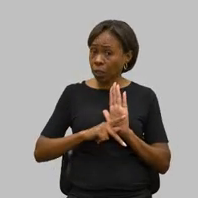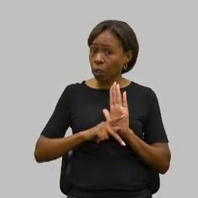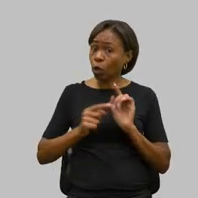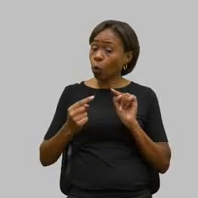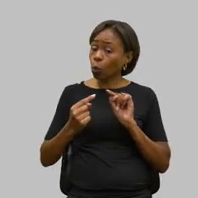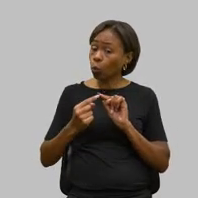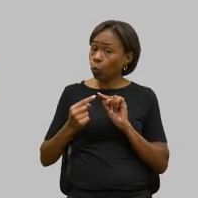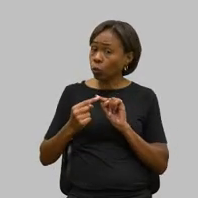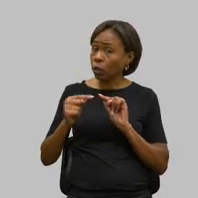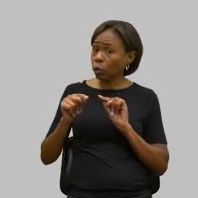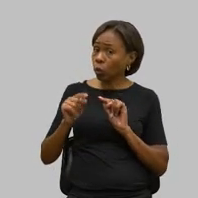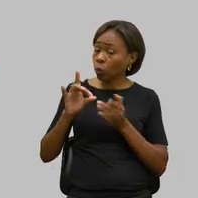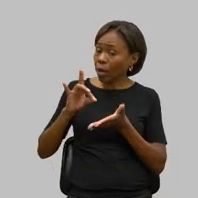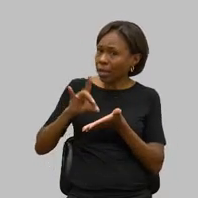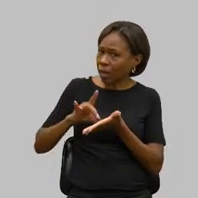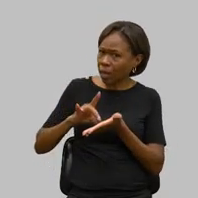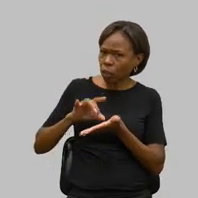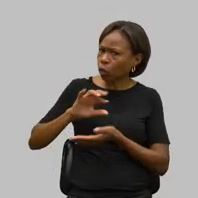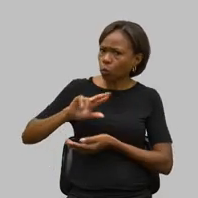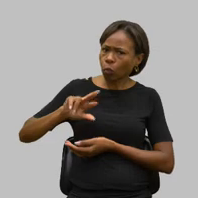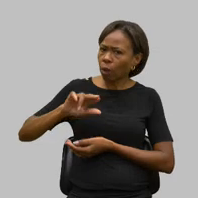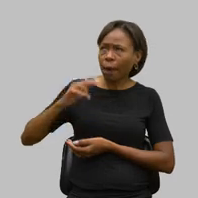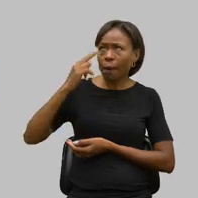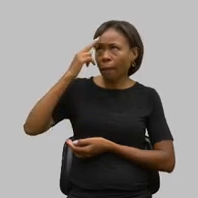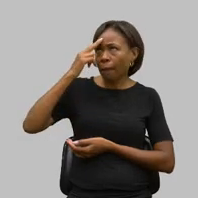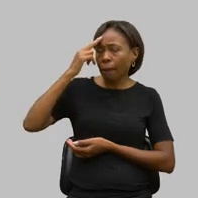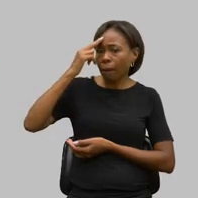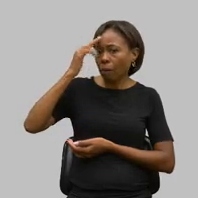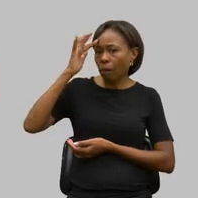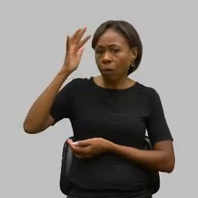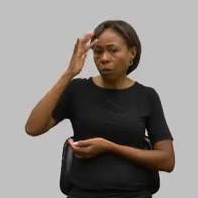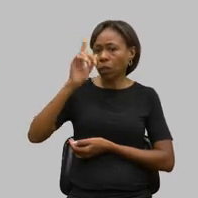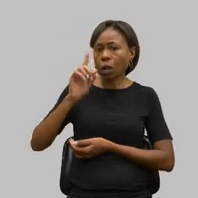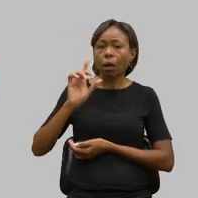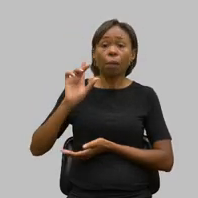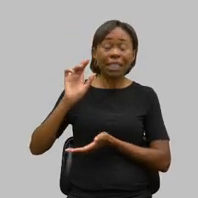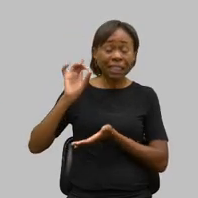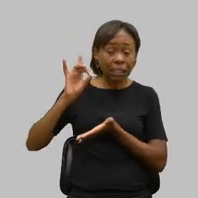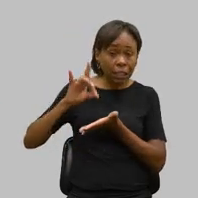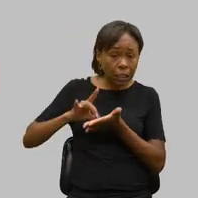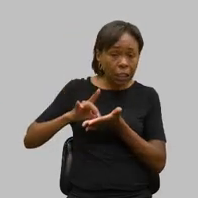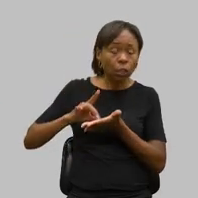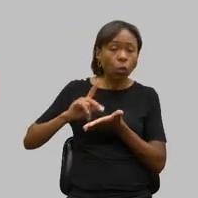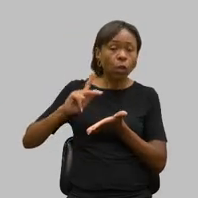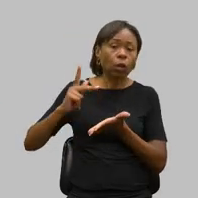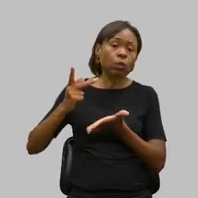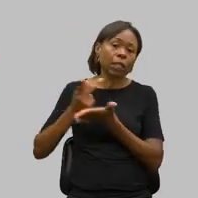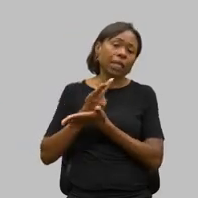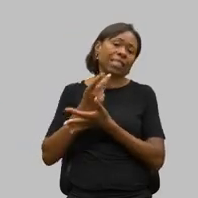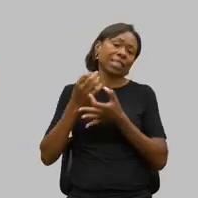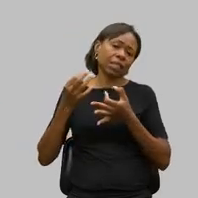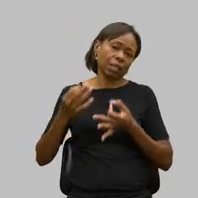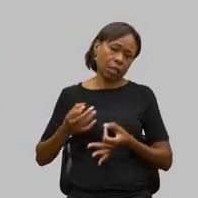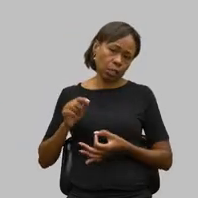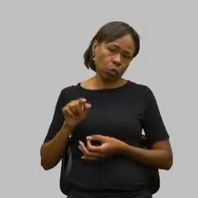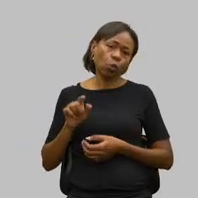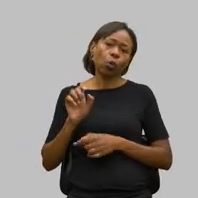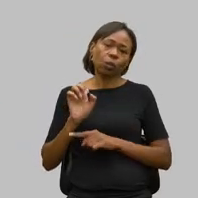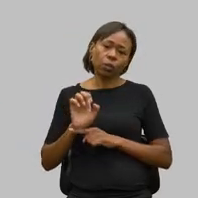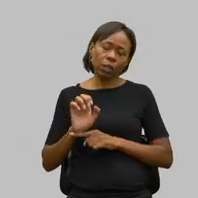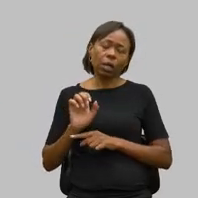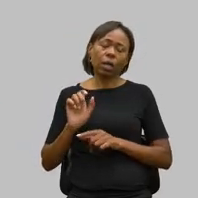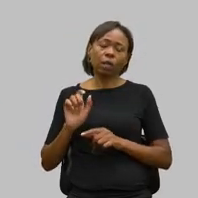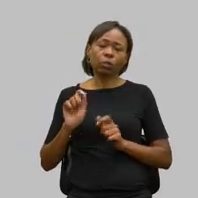não em utopias ou sonhos, e sim na realidade daquilo que é palpável, daquilo que o Estado consegue, de fato, entregar. Então, parabéns